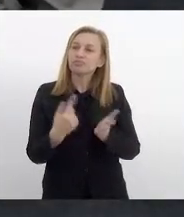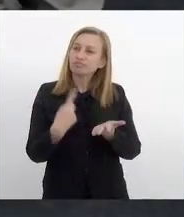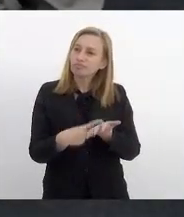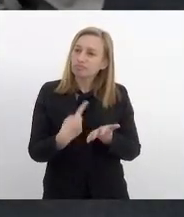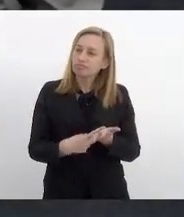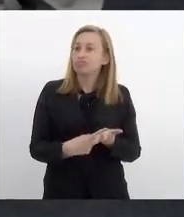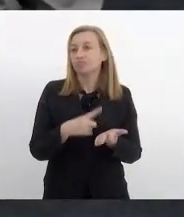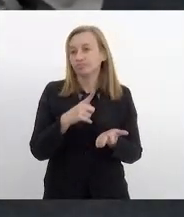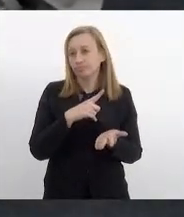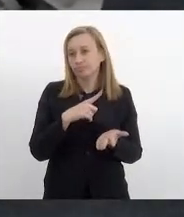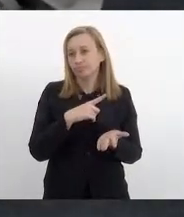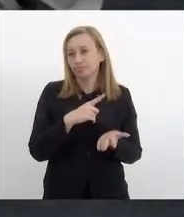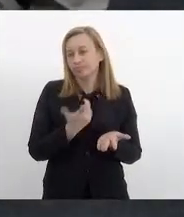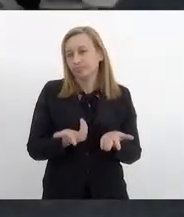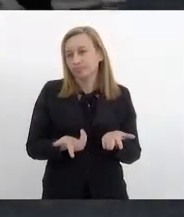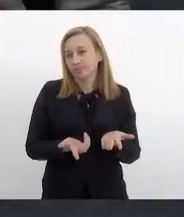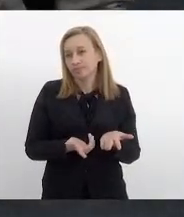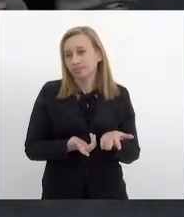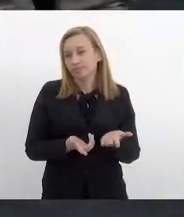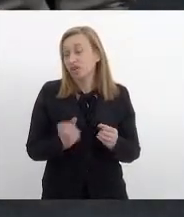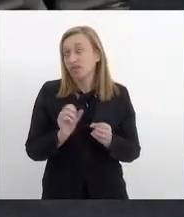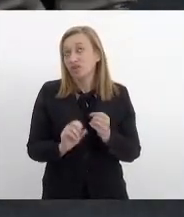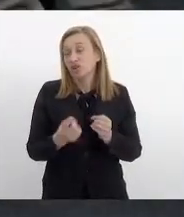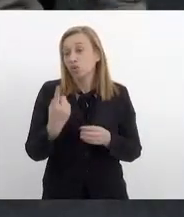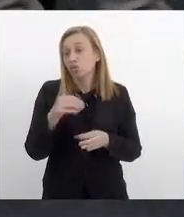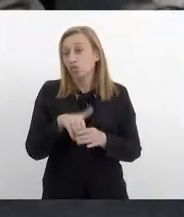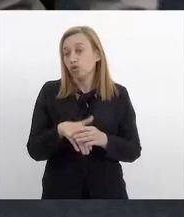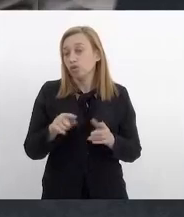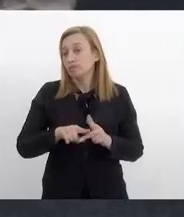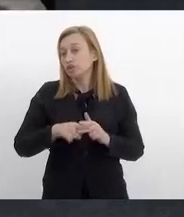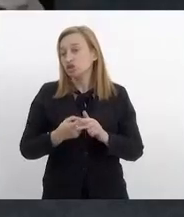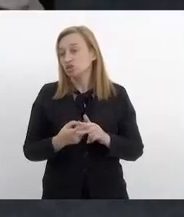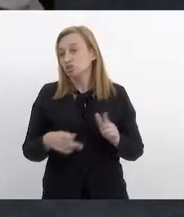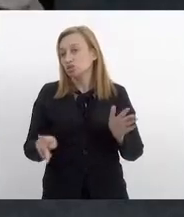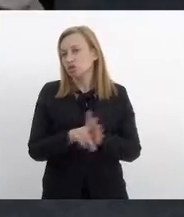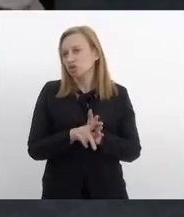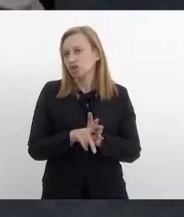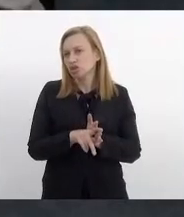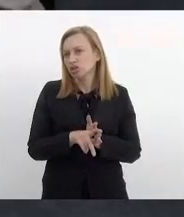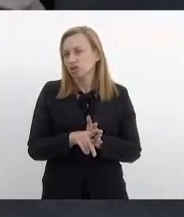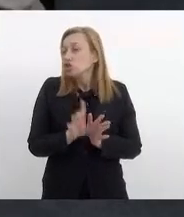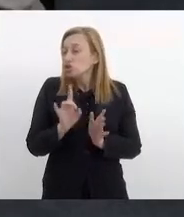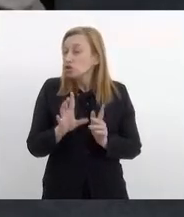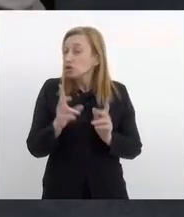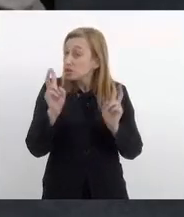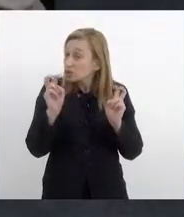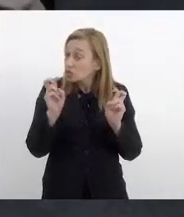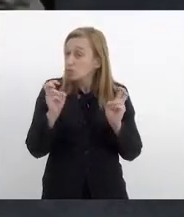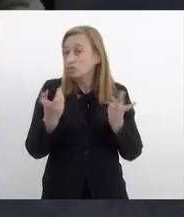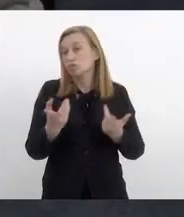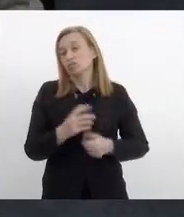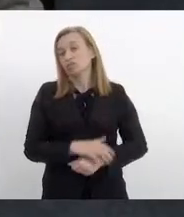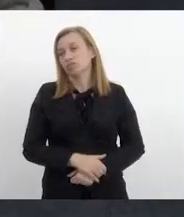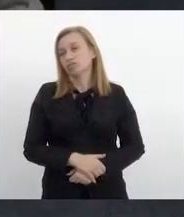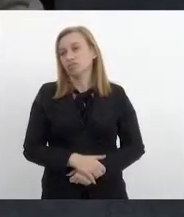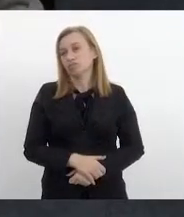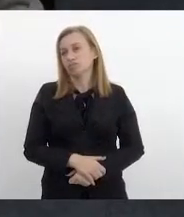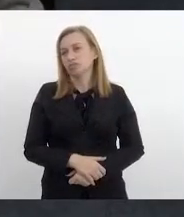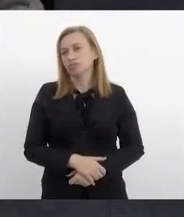acordo. Não é fazer um voto mexendo no projeto, mexendo só nessa questão.